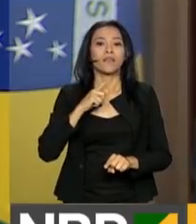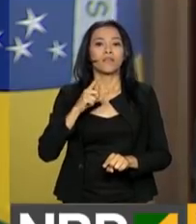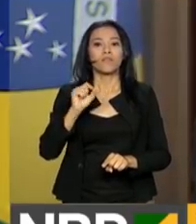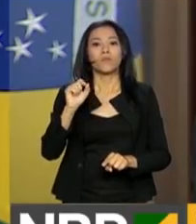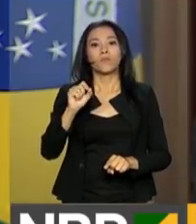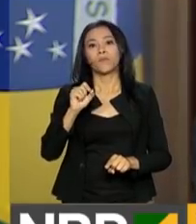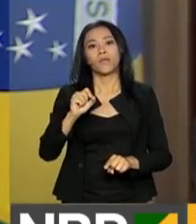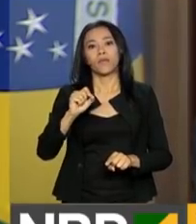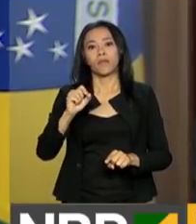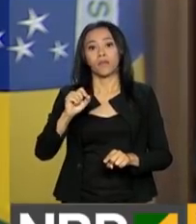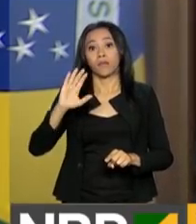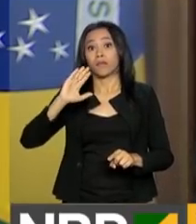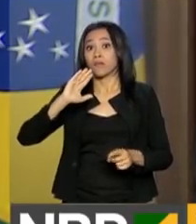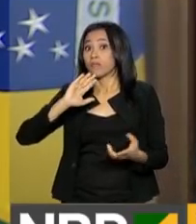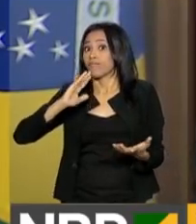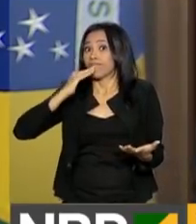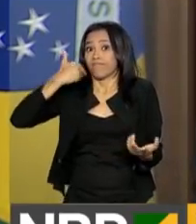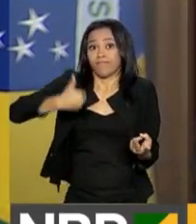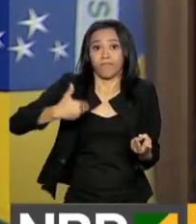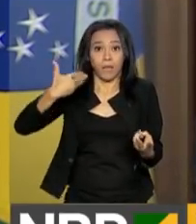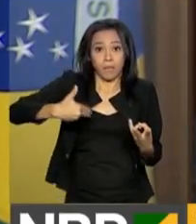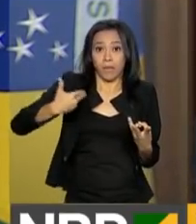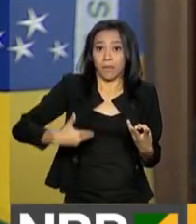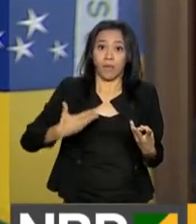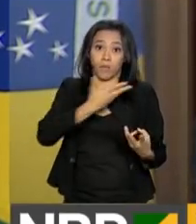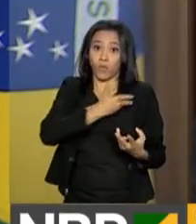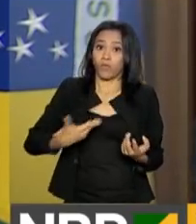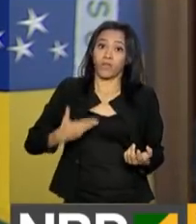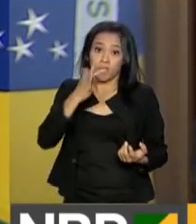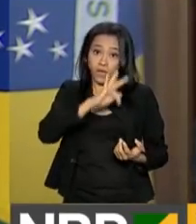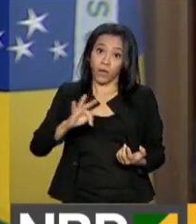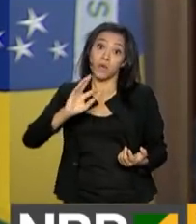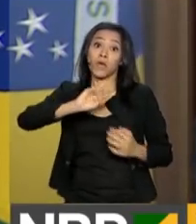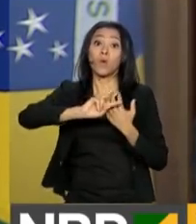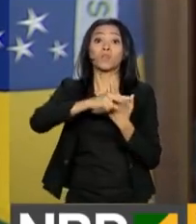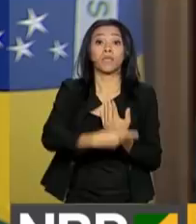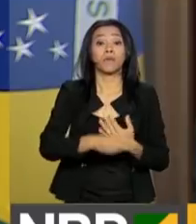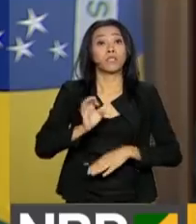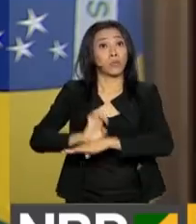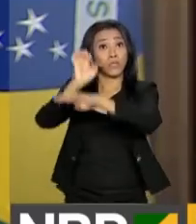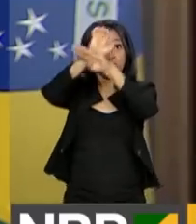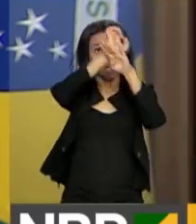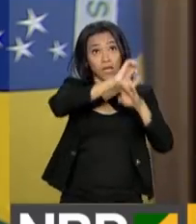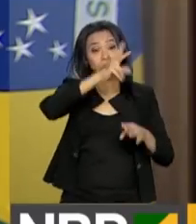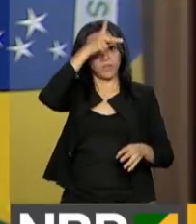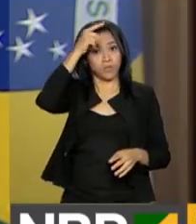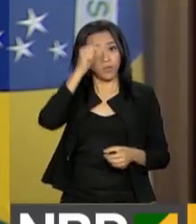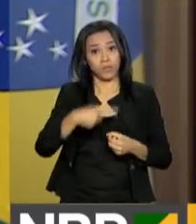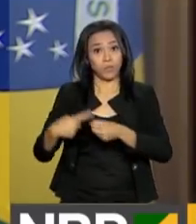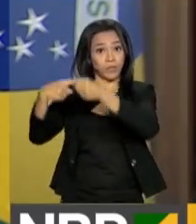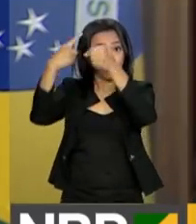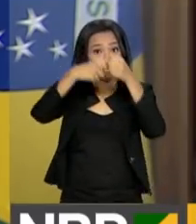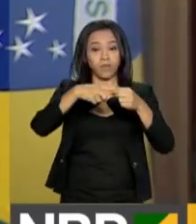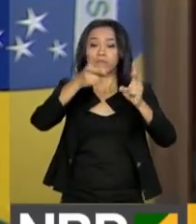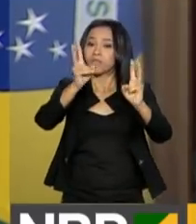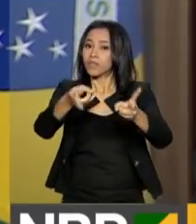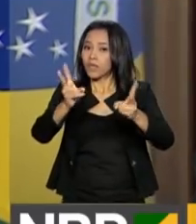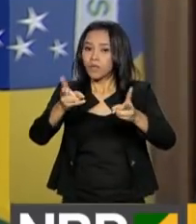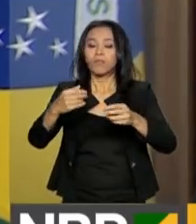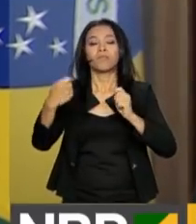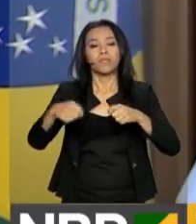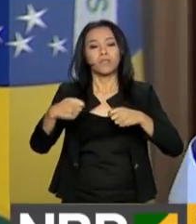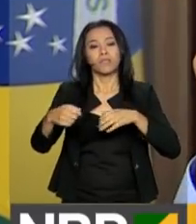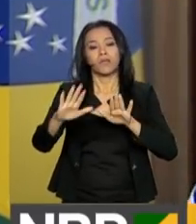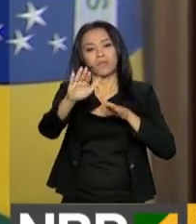para olhão consequência disso é que os estados e os municípios a todo momento tem que ver por meio do congresso nacional muitas vezes